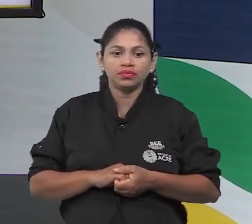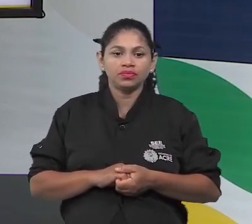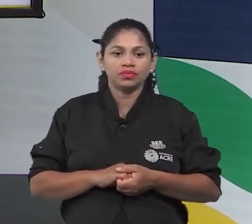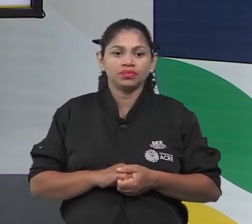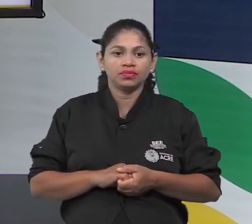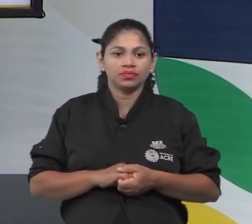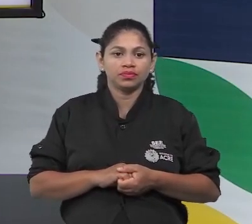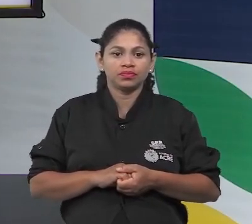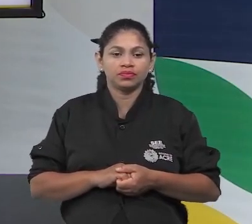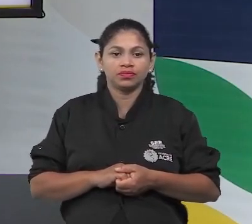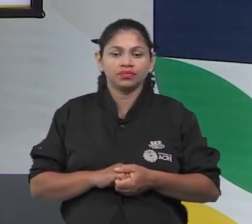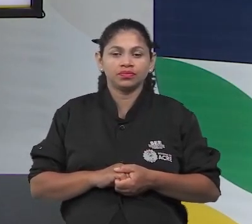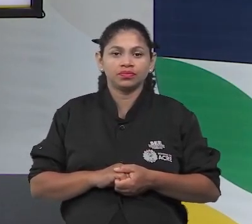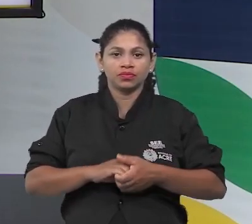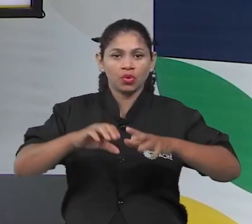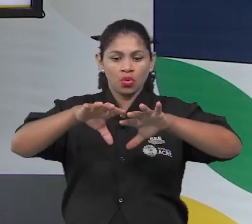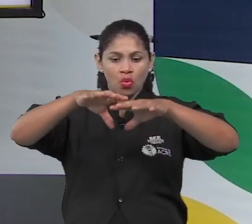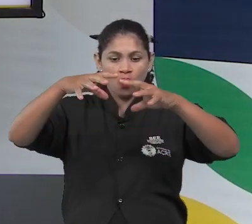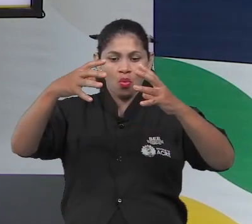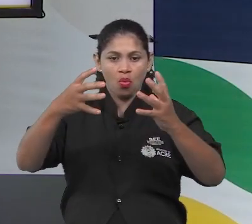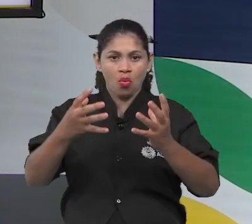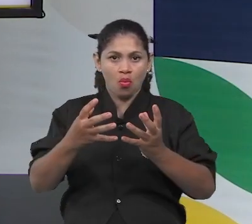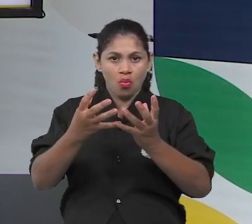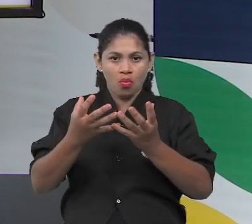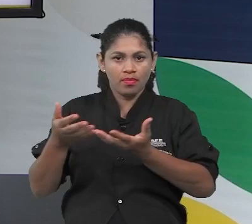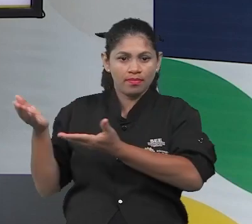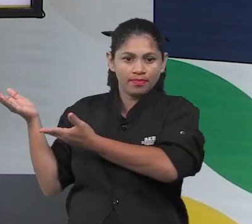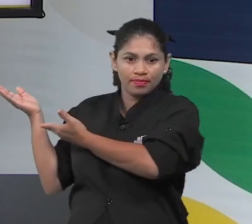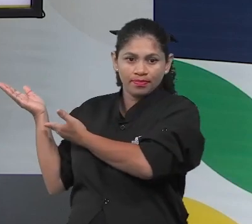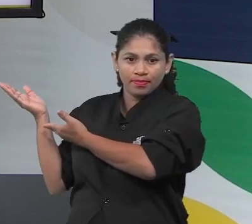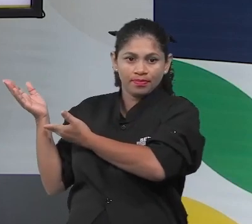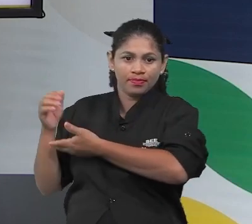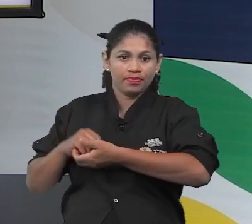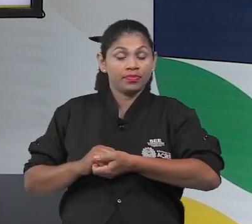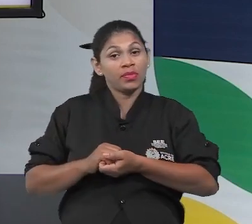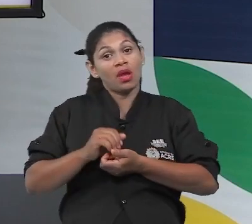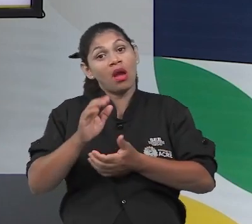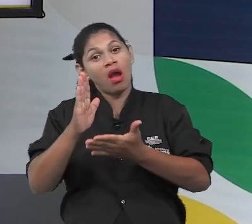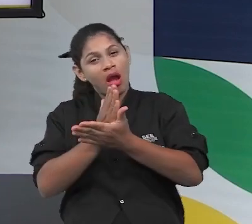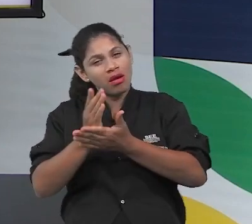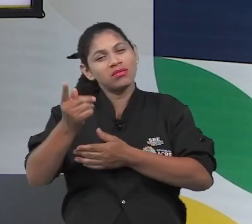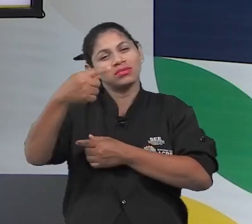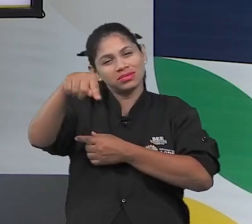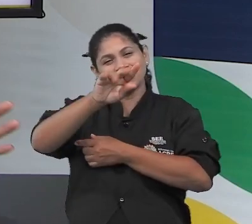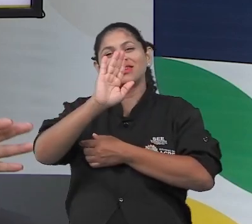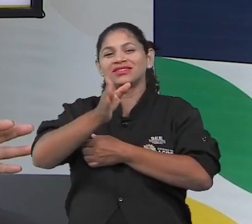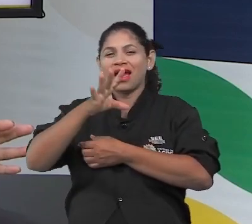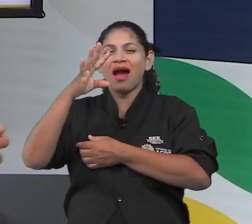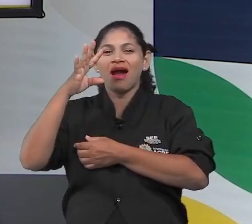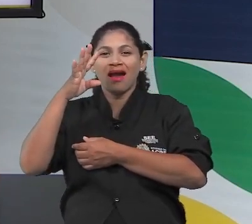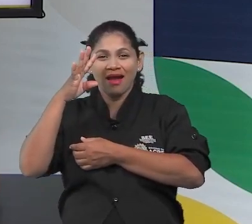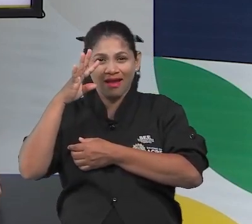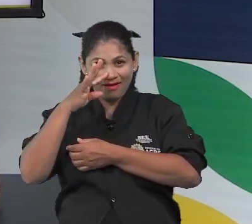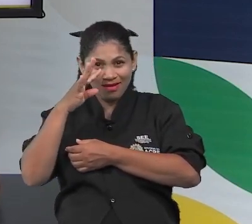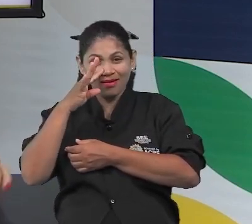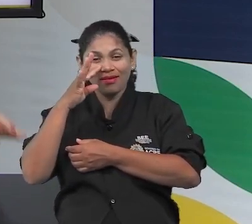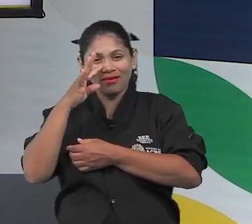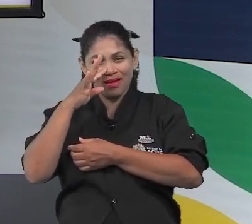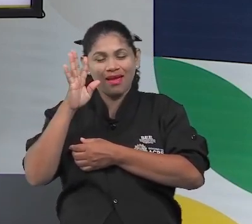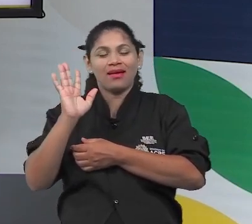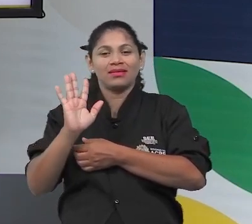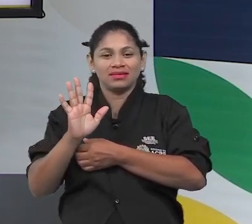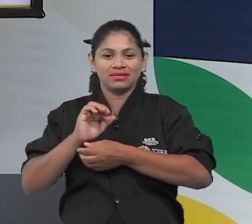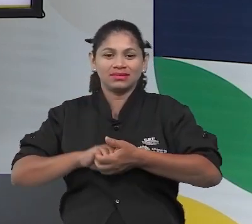uma bola de plasma, né? Um globo de plasma. Então, acho que alguns de vocês já devem ter visto e eu vou explicar como ele funciona. Dentro aqui